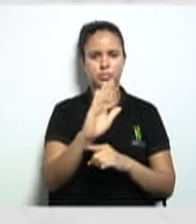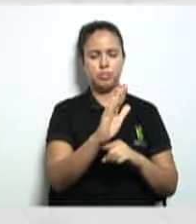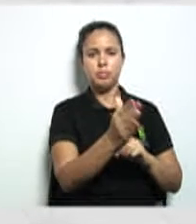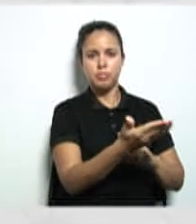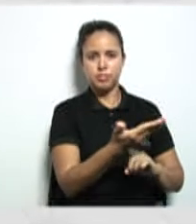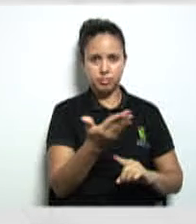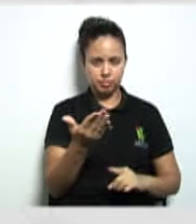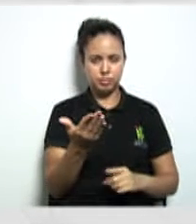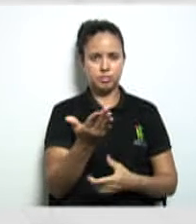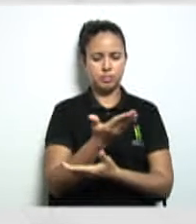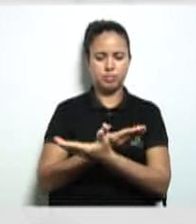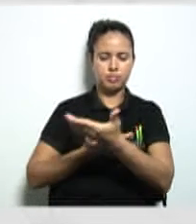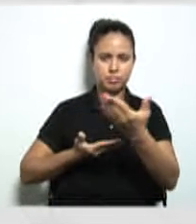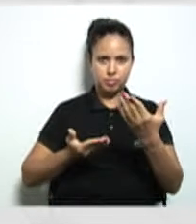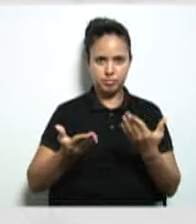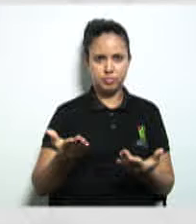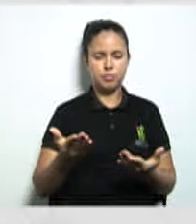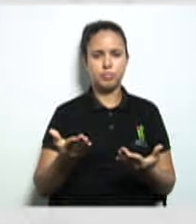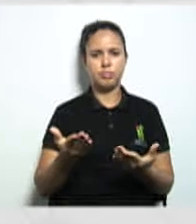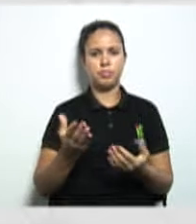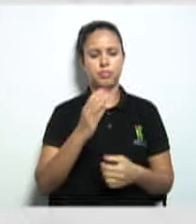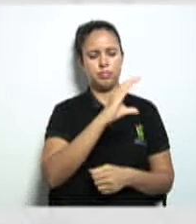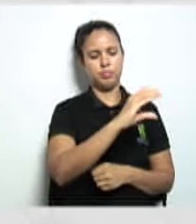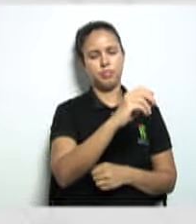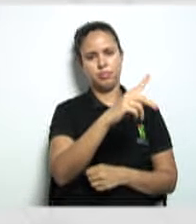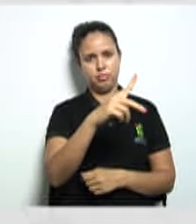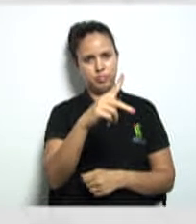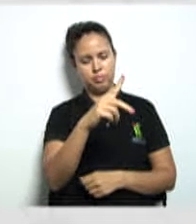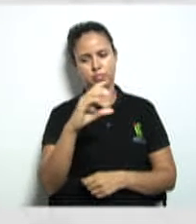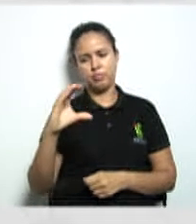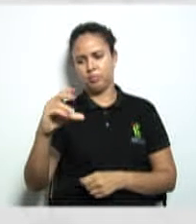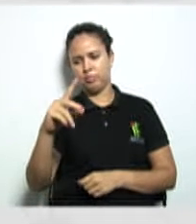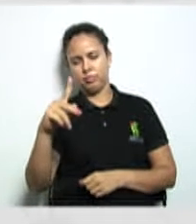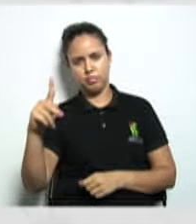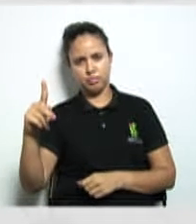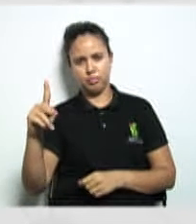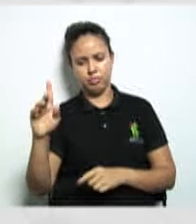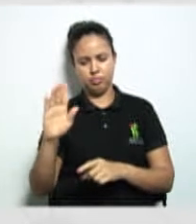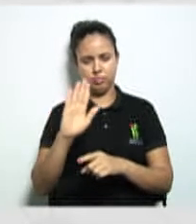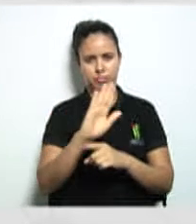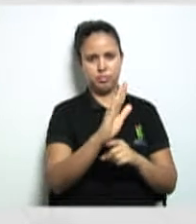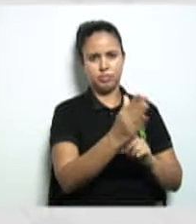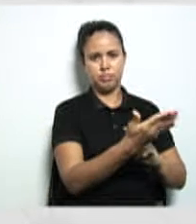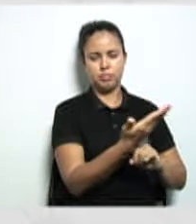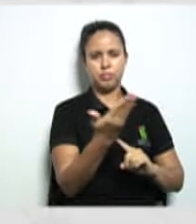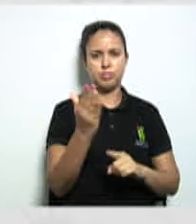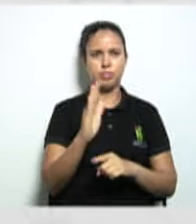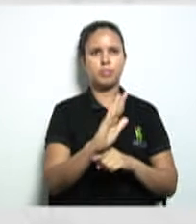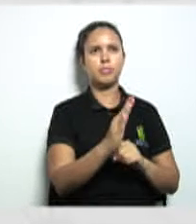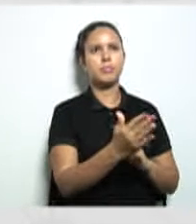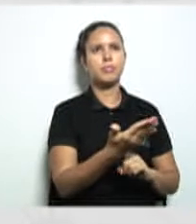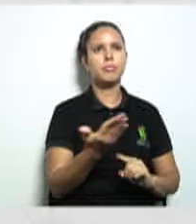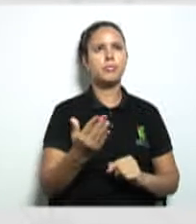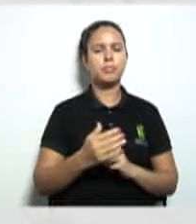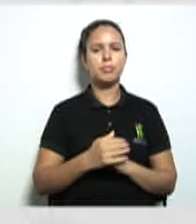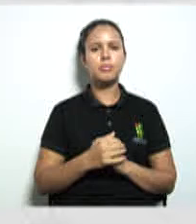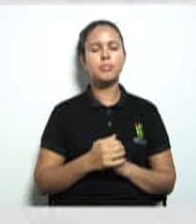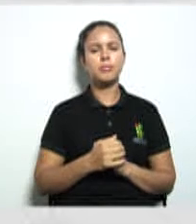intercooperar umas com as outras. Então, o que é importante lembrarmos aqui do